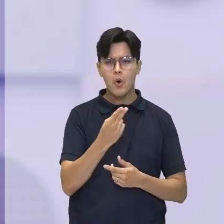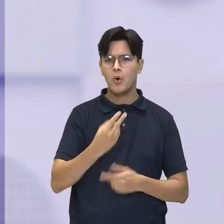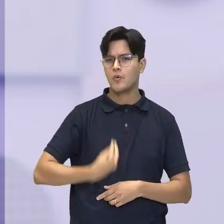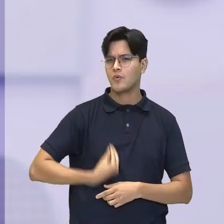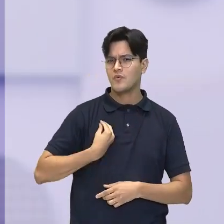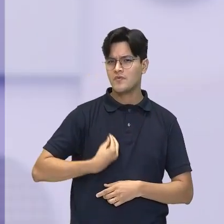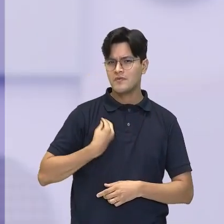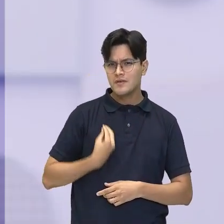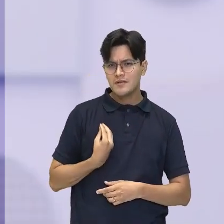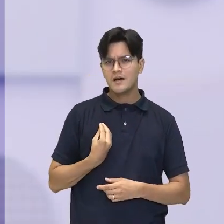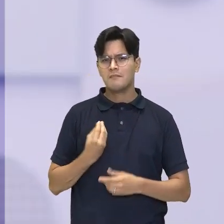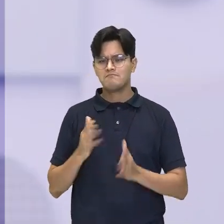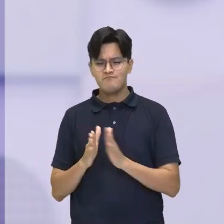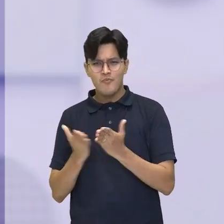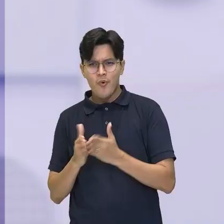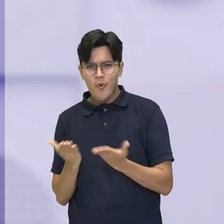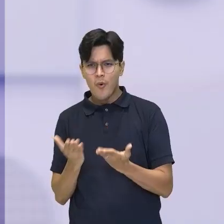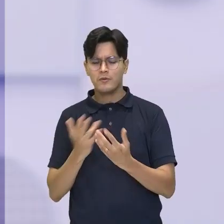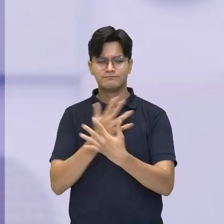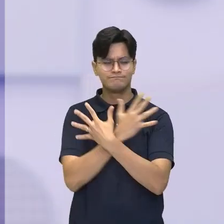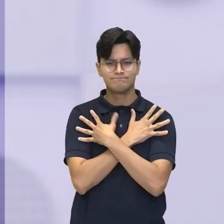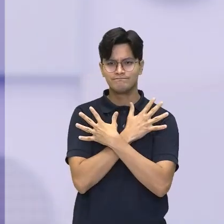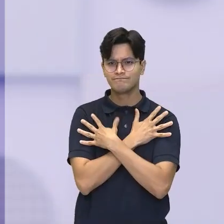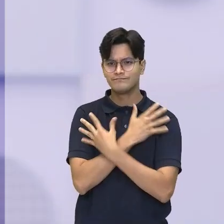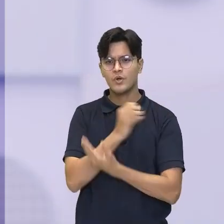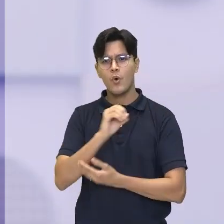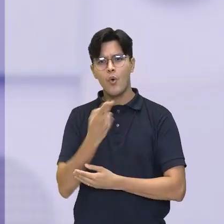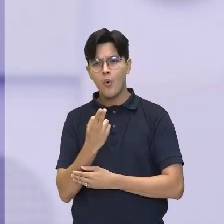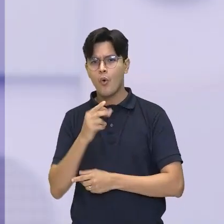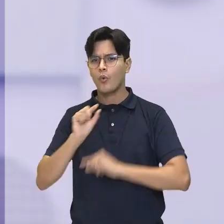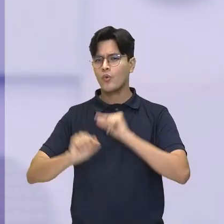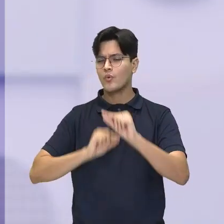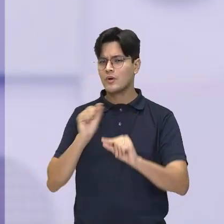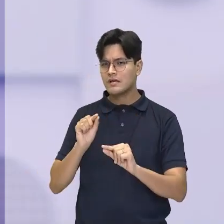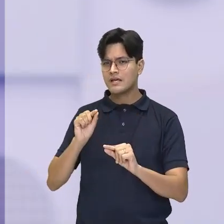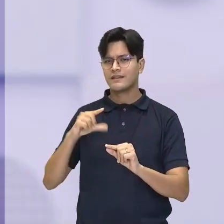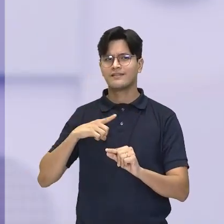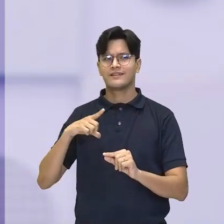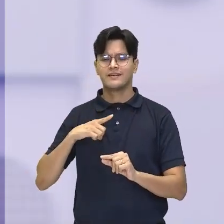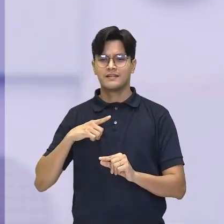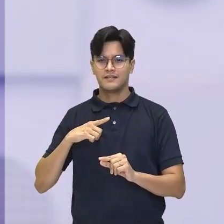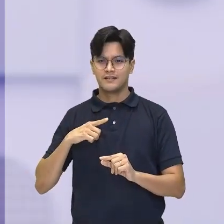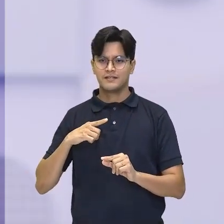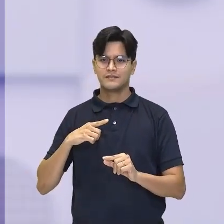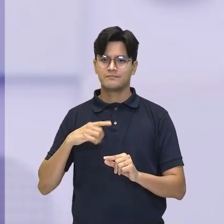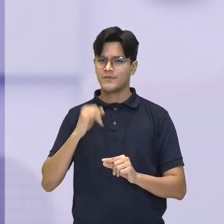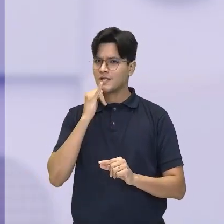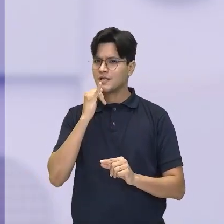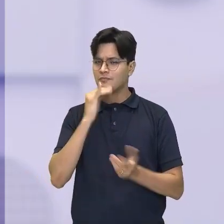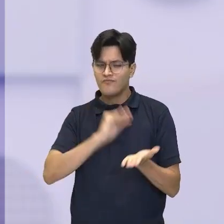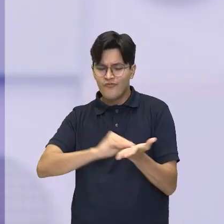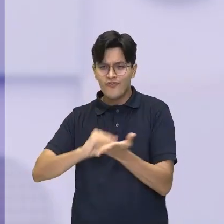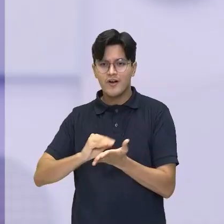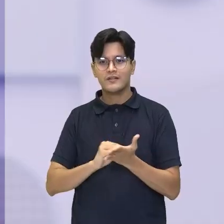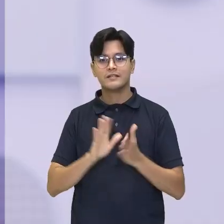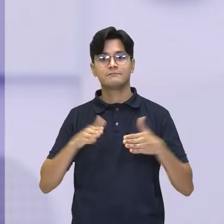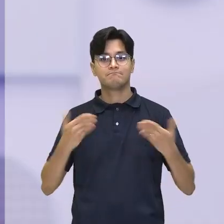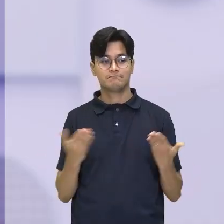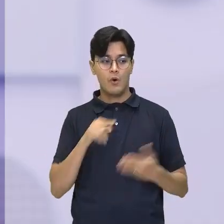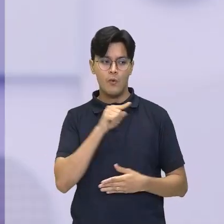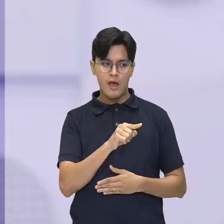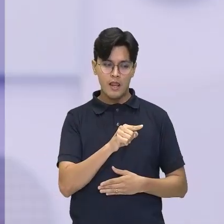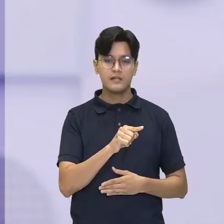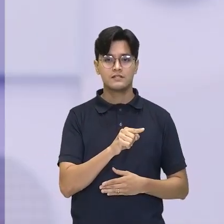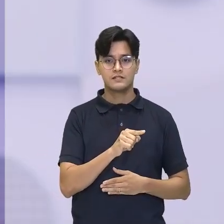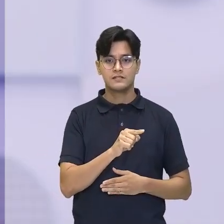necessidades econômicas, necessidades materiais. Então elas buscam as comunidades religiosas com o intuito de